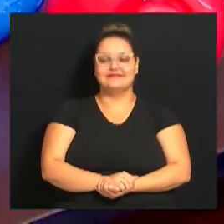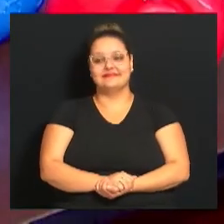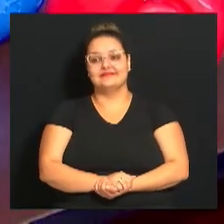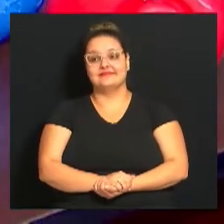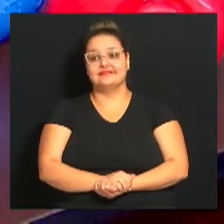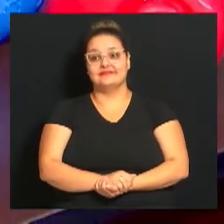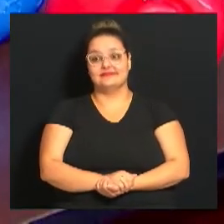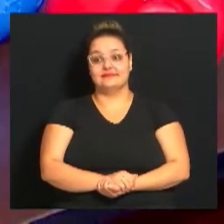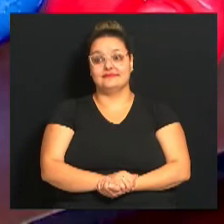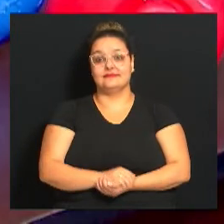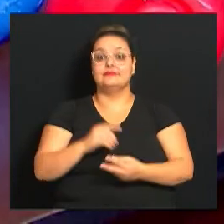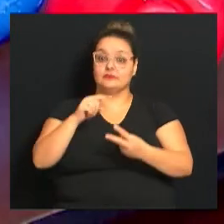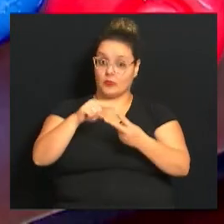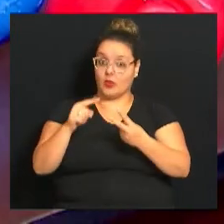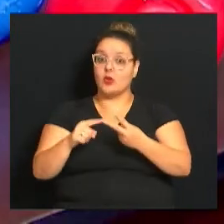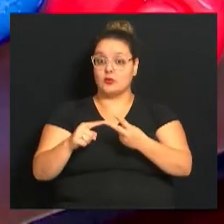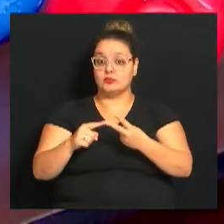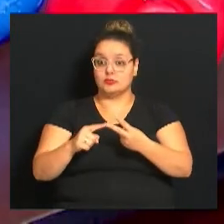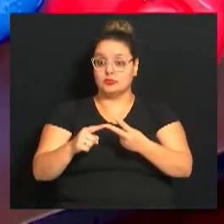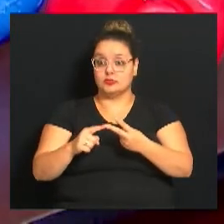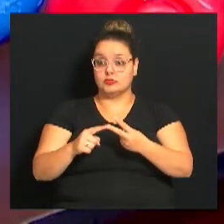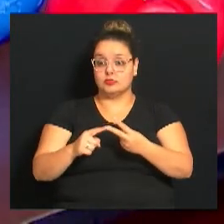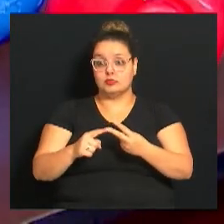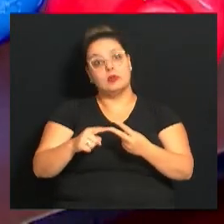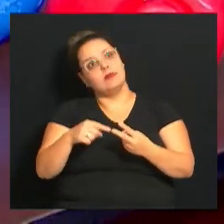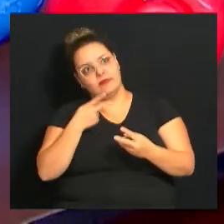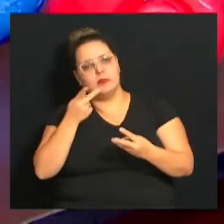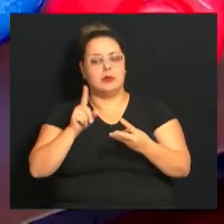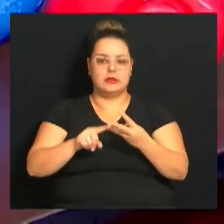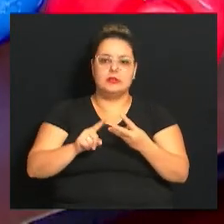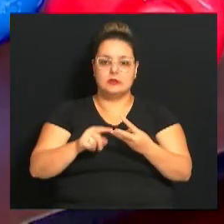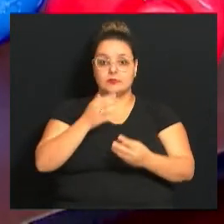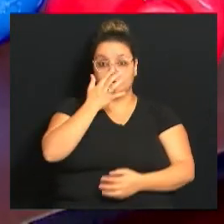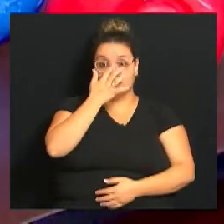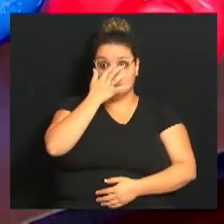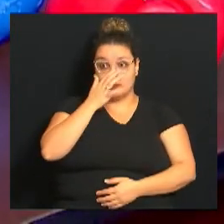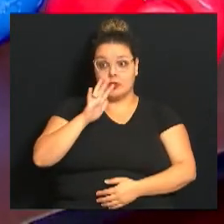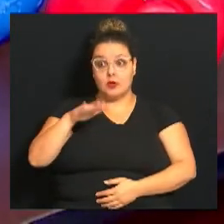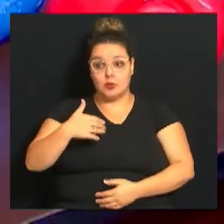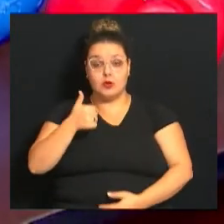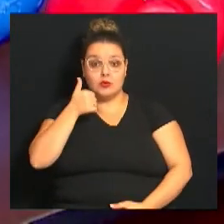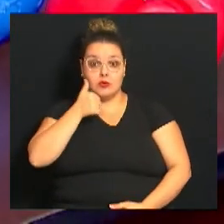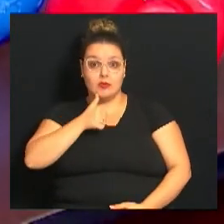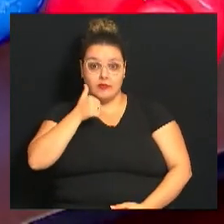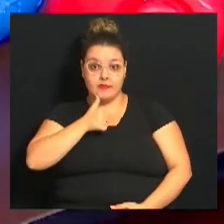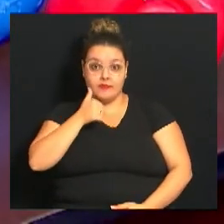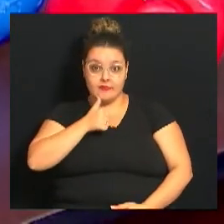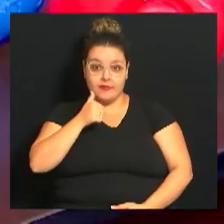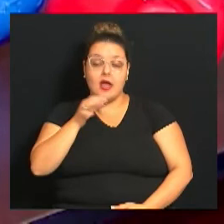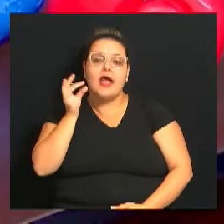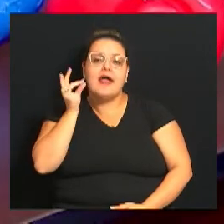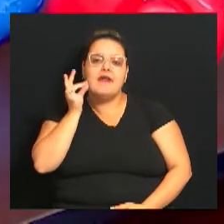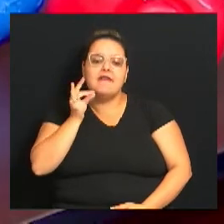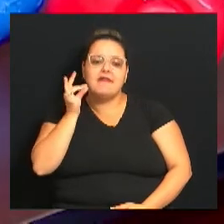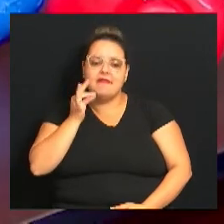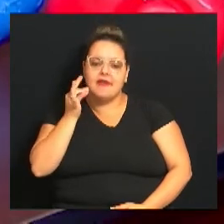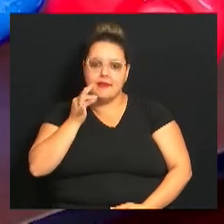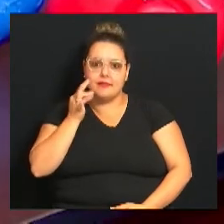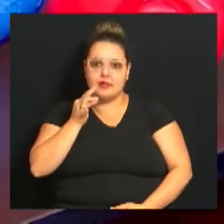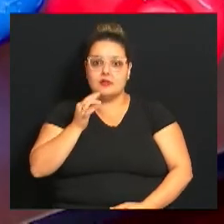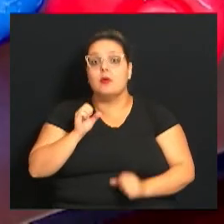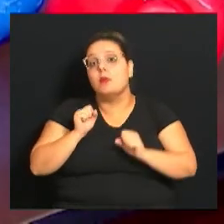Existem as duas situações, eu vou falar até uma terceira. Normalmente, quando fêmeas têm esse comportamento de monta, pode ser uma demonstração de